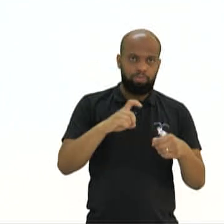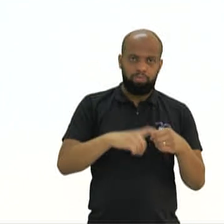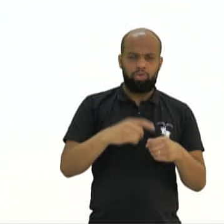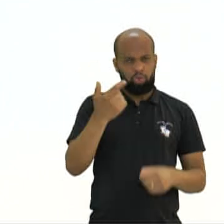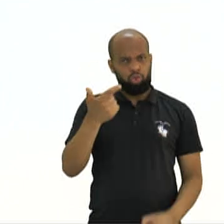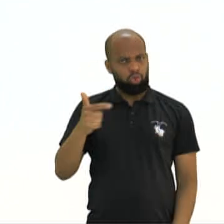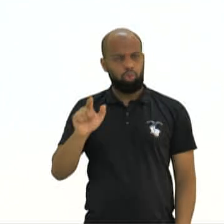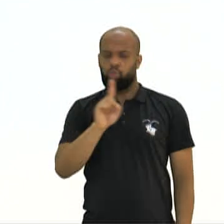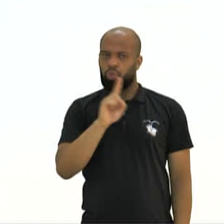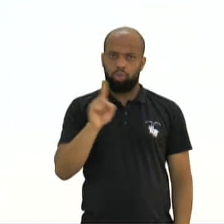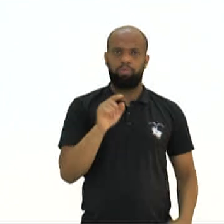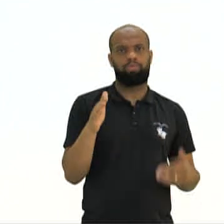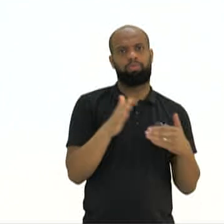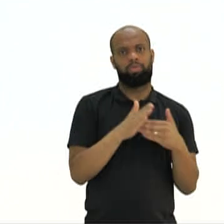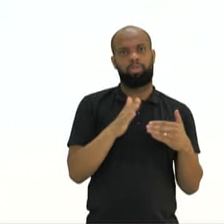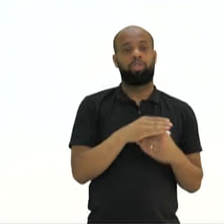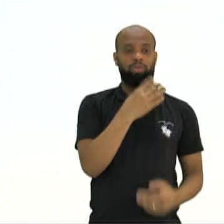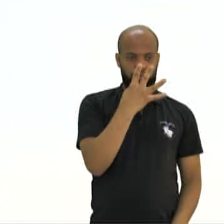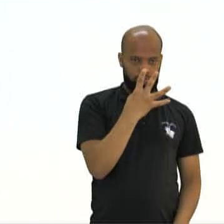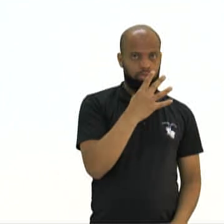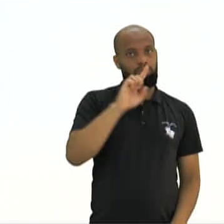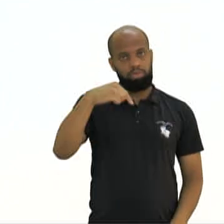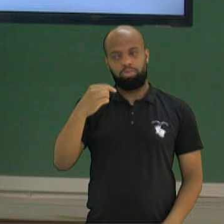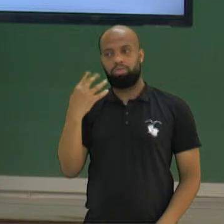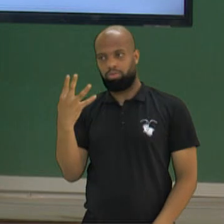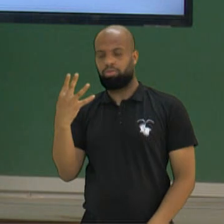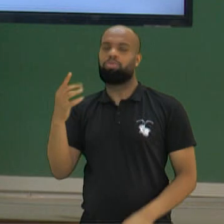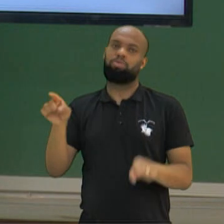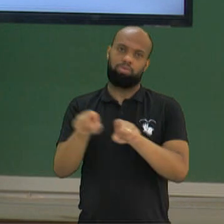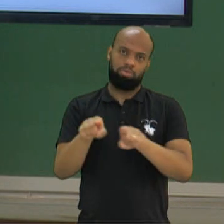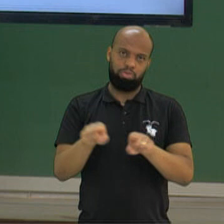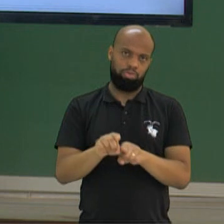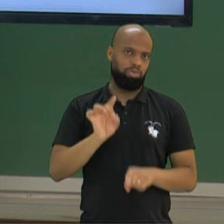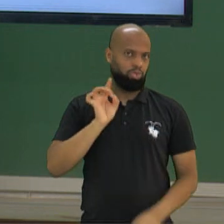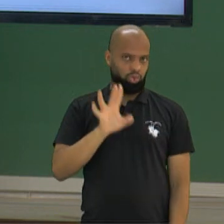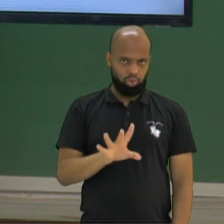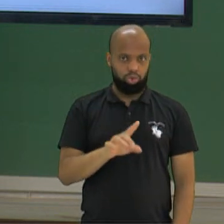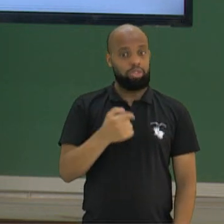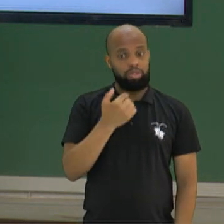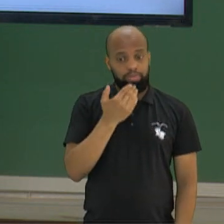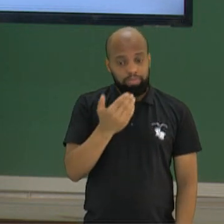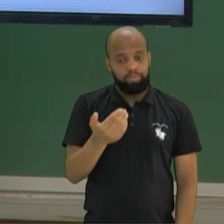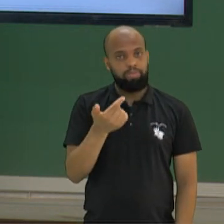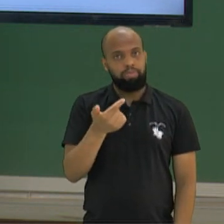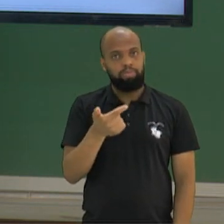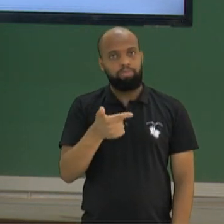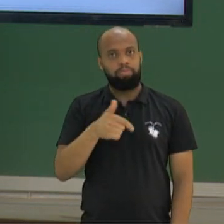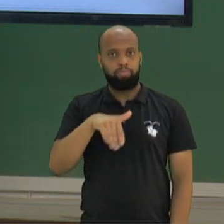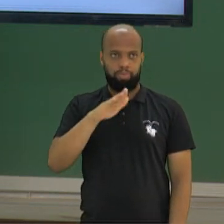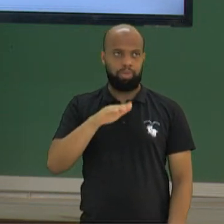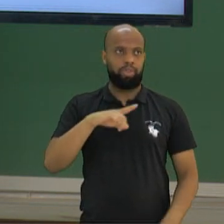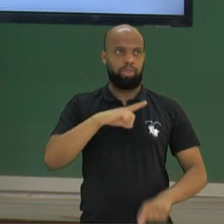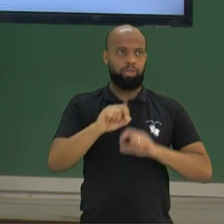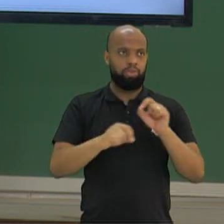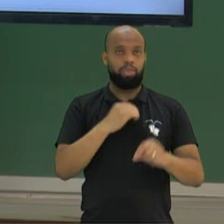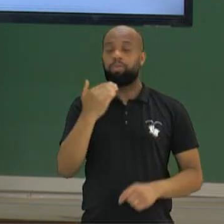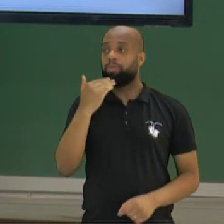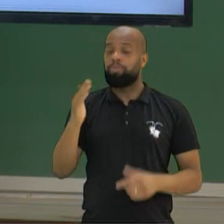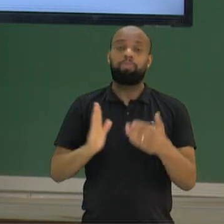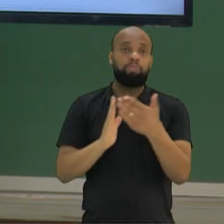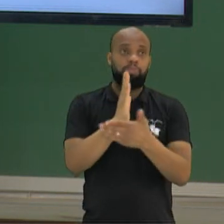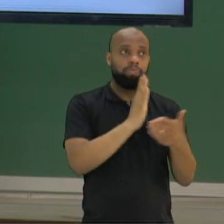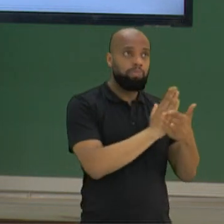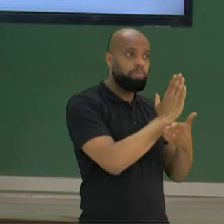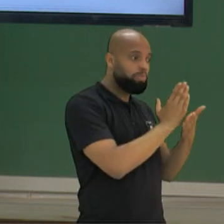para cargos do Poder Executivo, prefeito, governador e presidente, né? A emenda foi aprovada, uma ampla maioria no